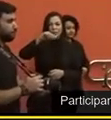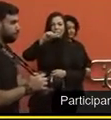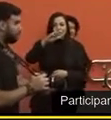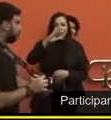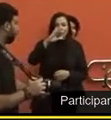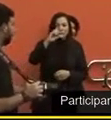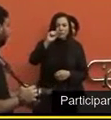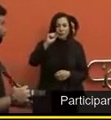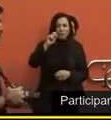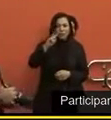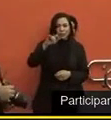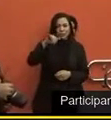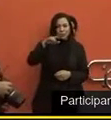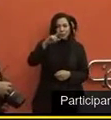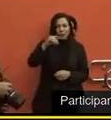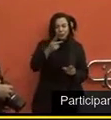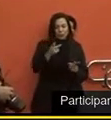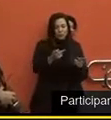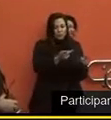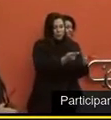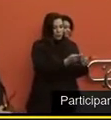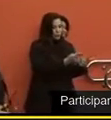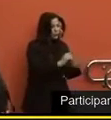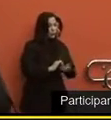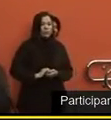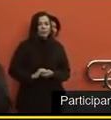Vinícius de Oliveira Pinheiro.